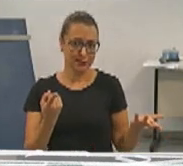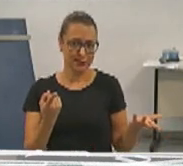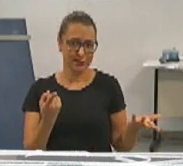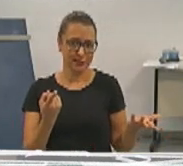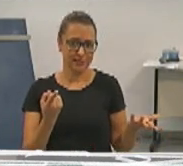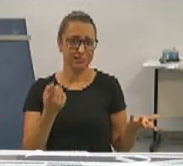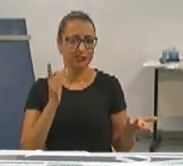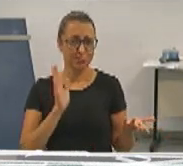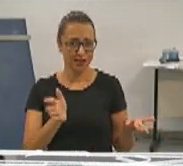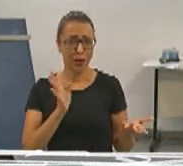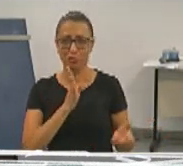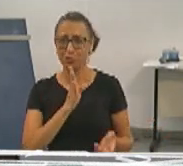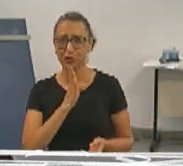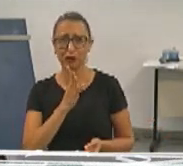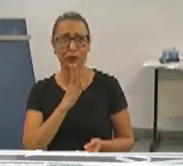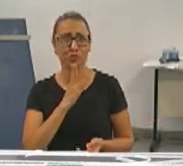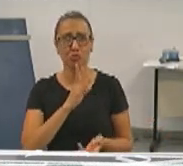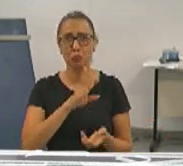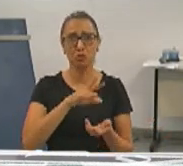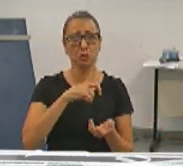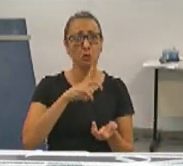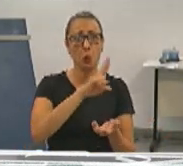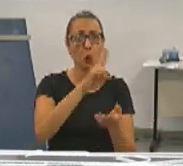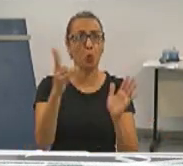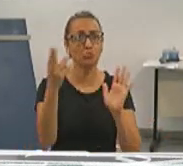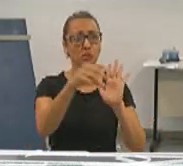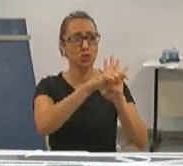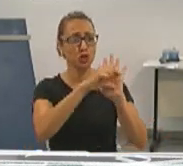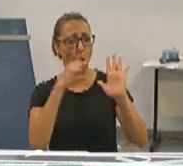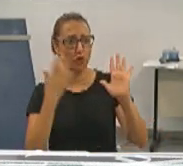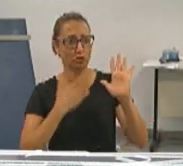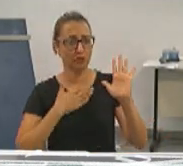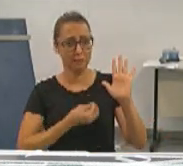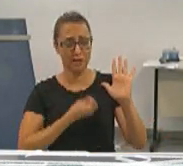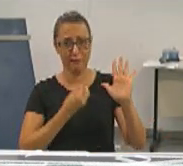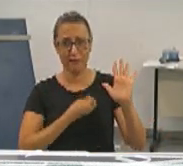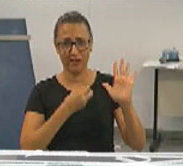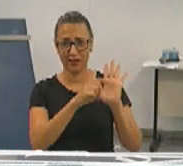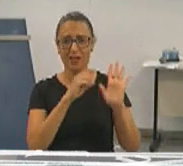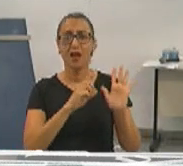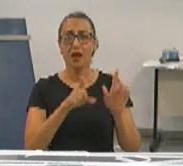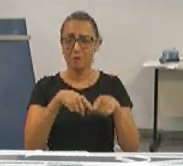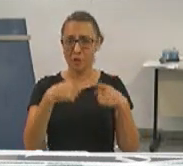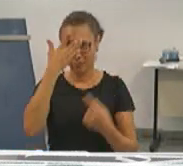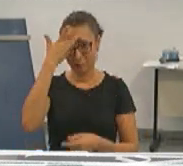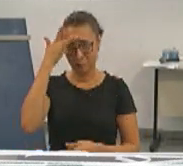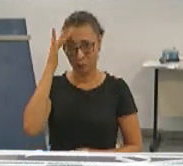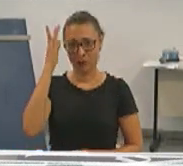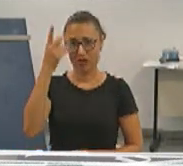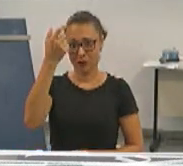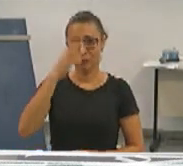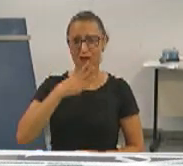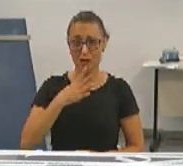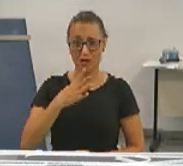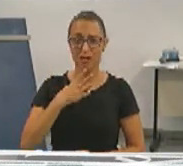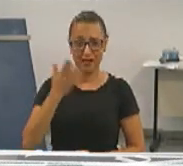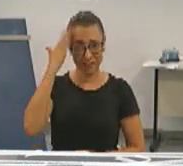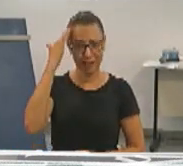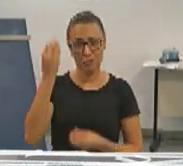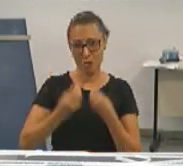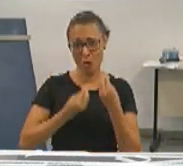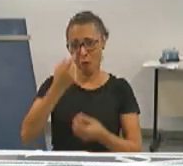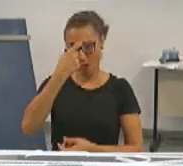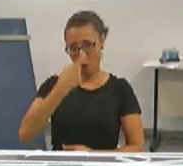série de nomes, de rótulos aí, né? Mas quem me conhece sabe como eu sou, né? Mas aí